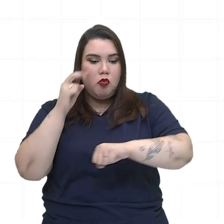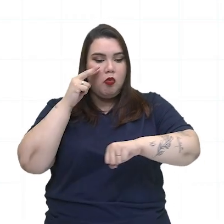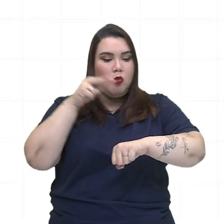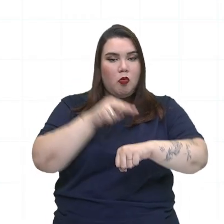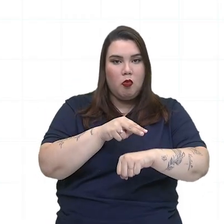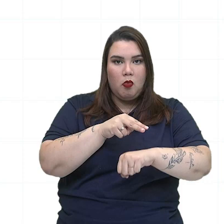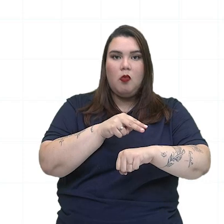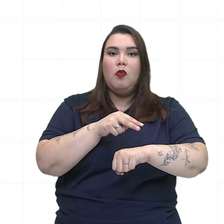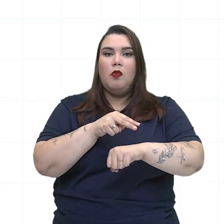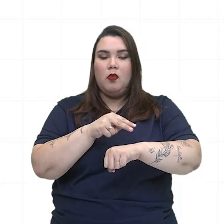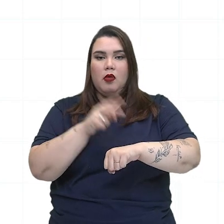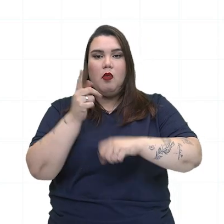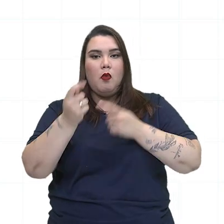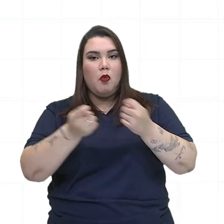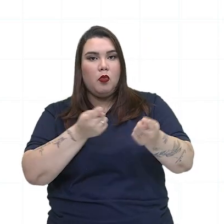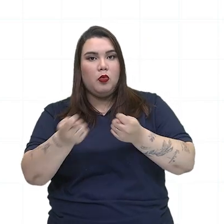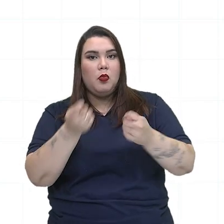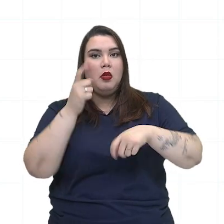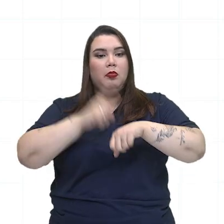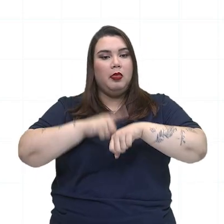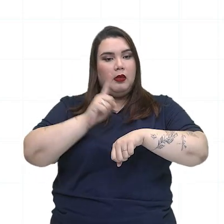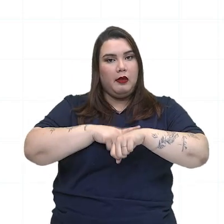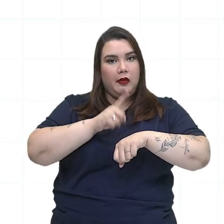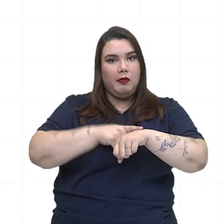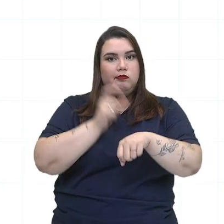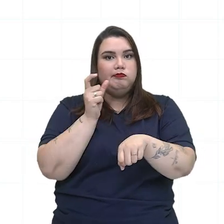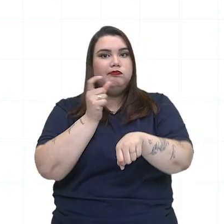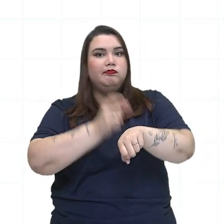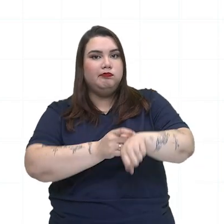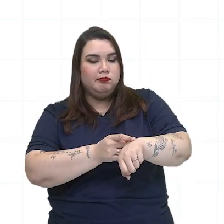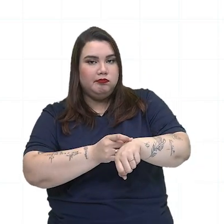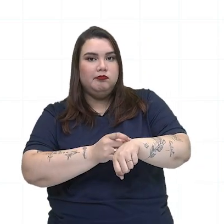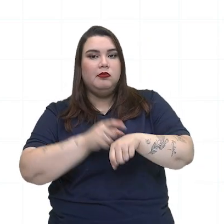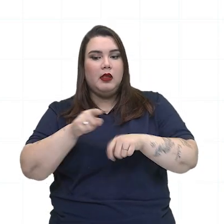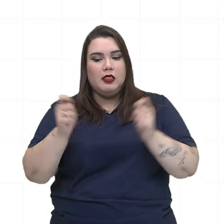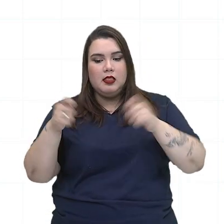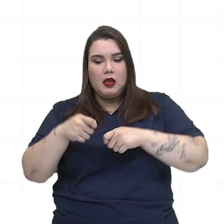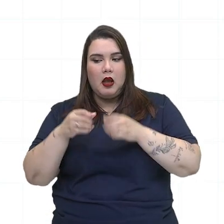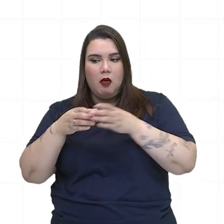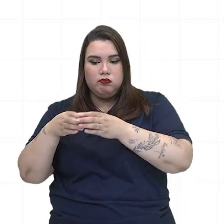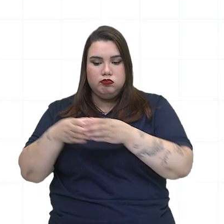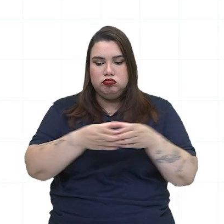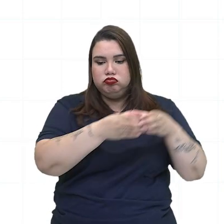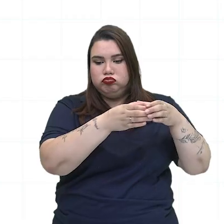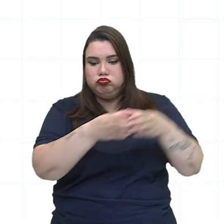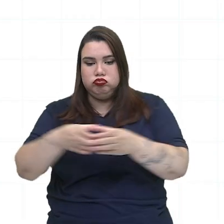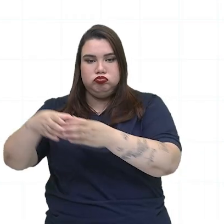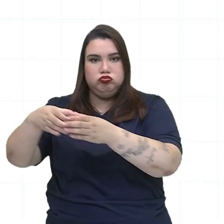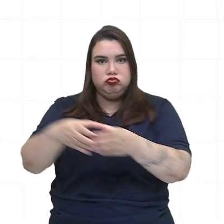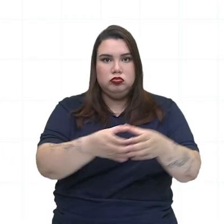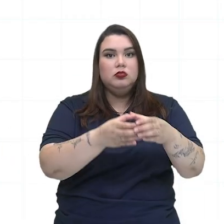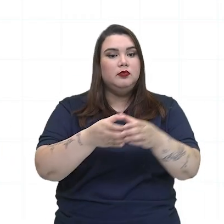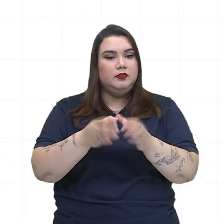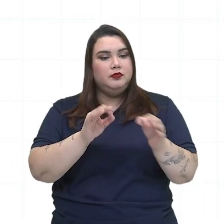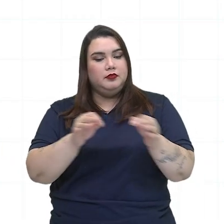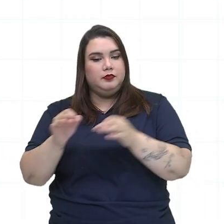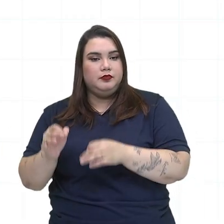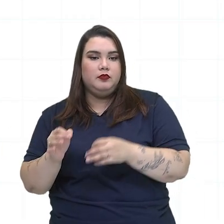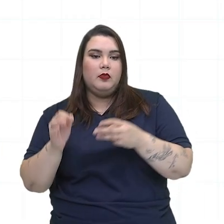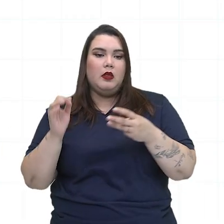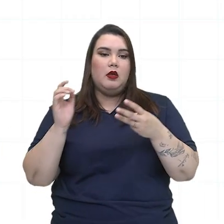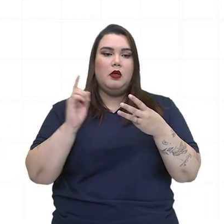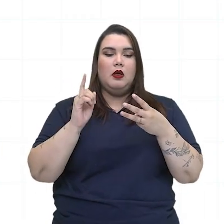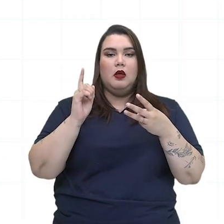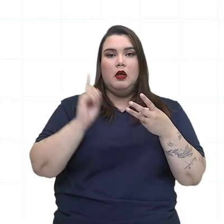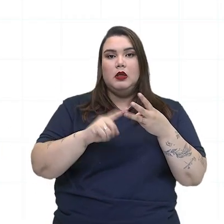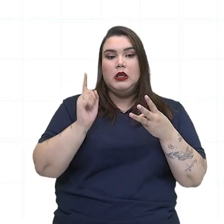com que essa pedra ela deslize com mais facilidade, tá bom? Além de sapato, relógio, nós também